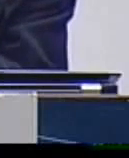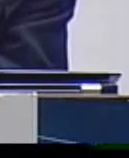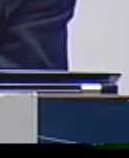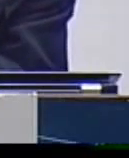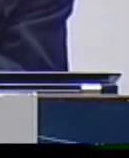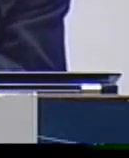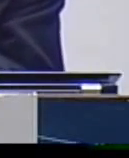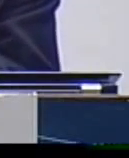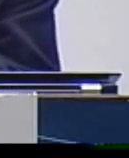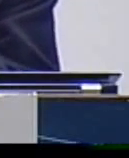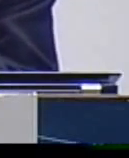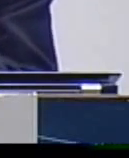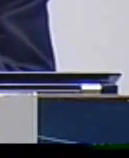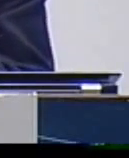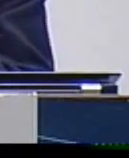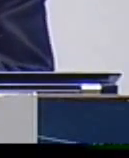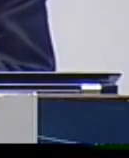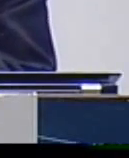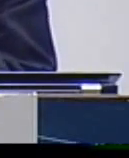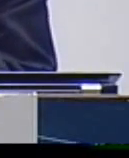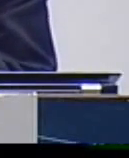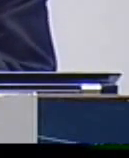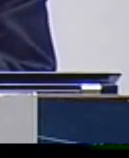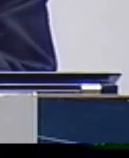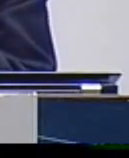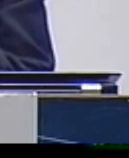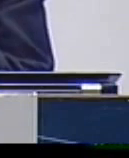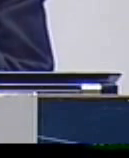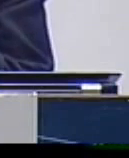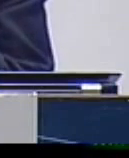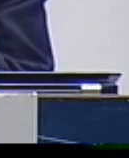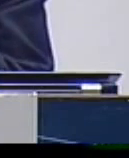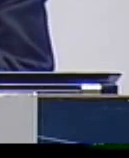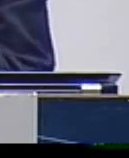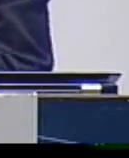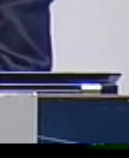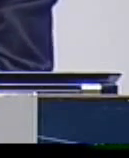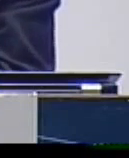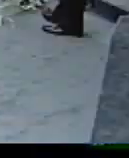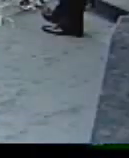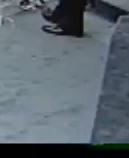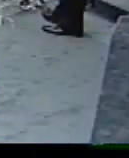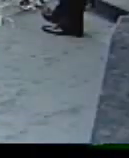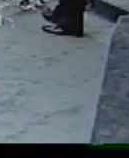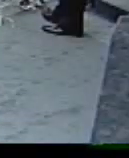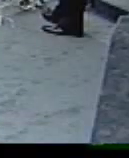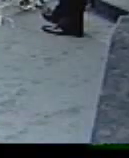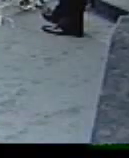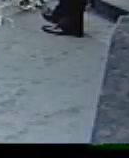chamo a tribuna, doutor Carlos Ragazzo, déficit referido à Fundação Getúlio Vargas do Rio.